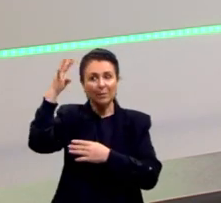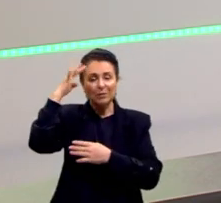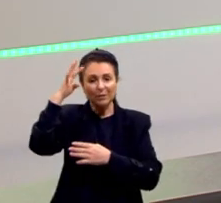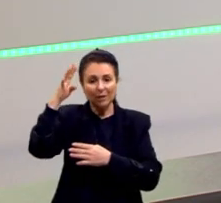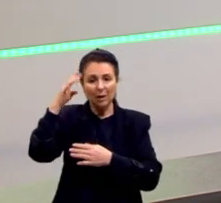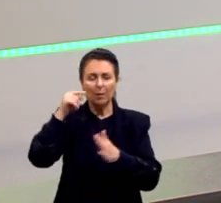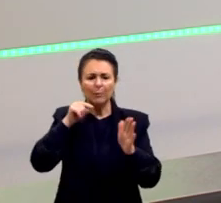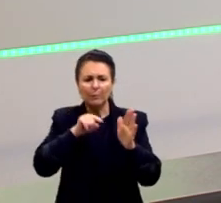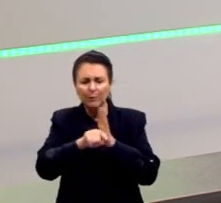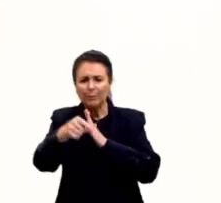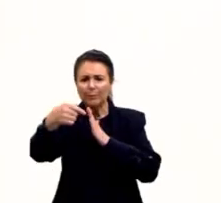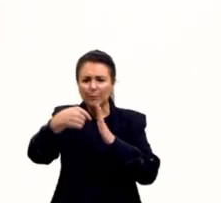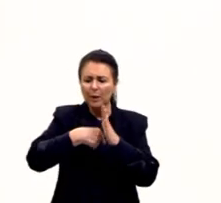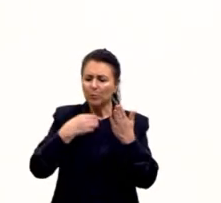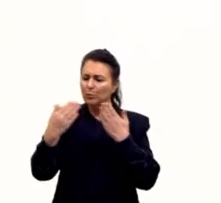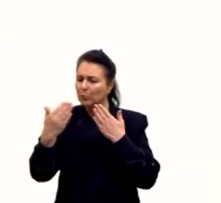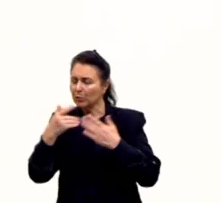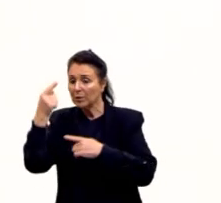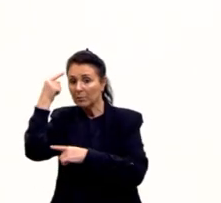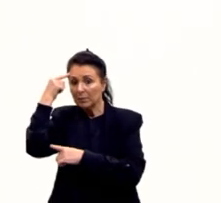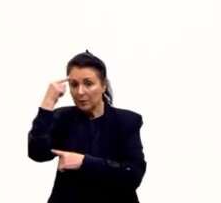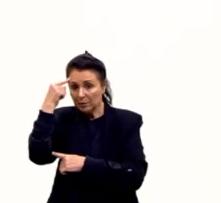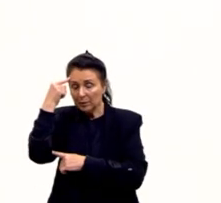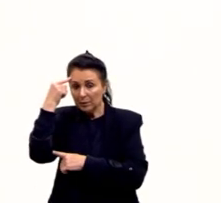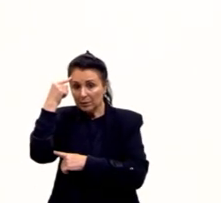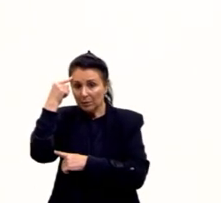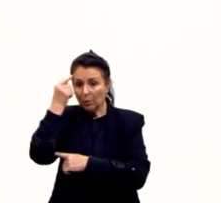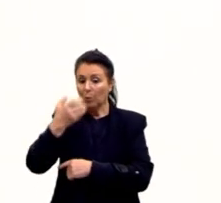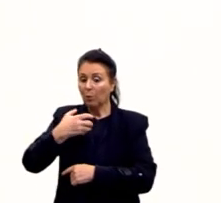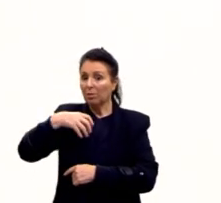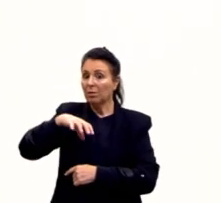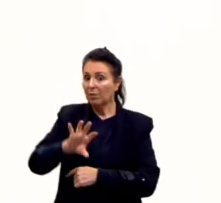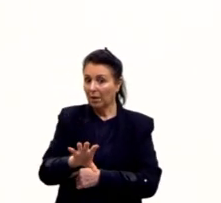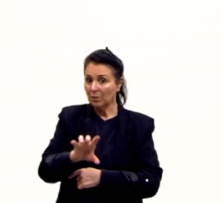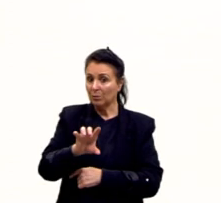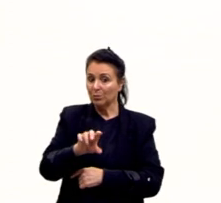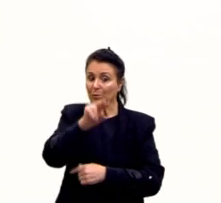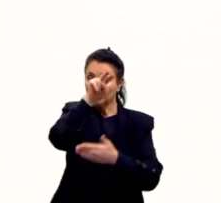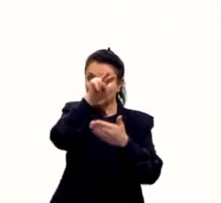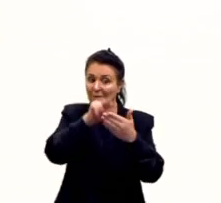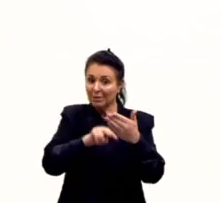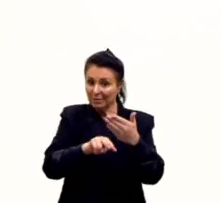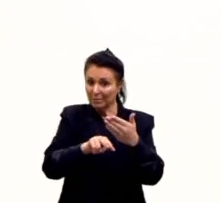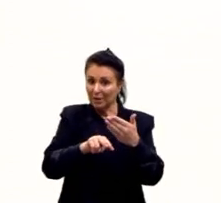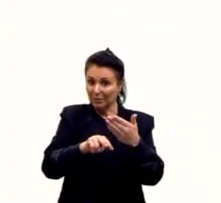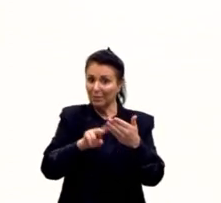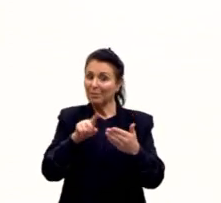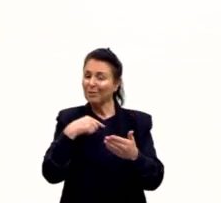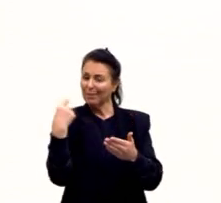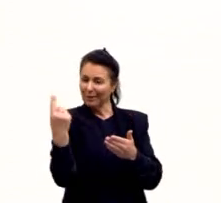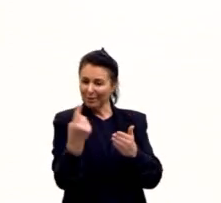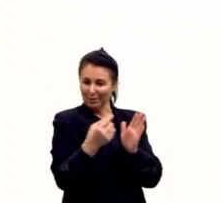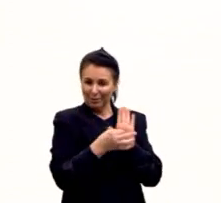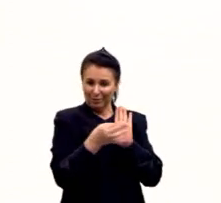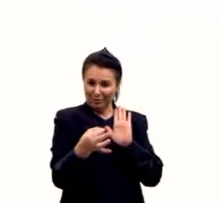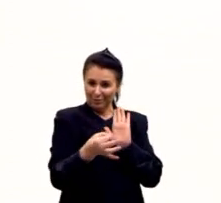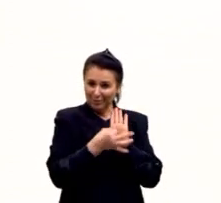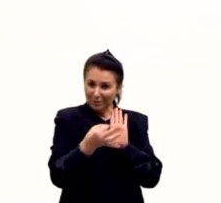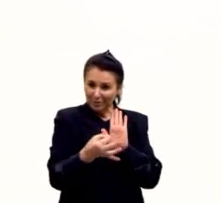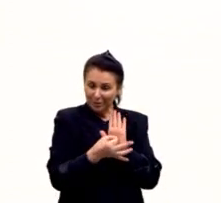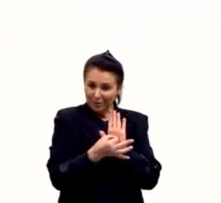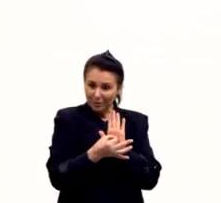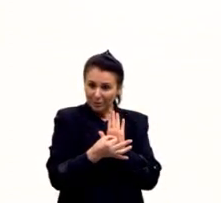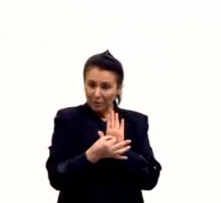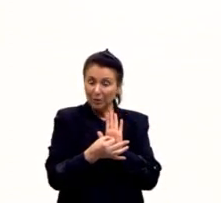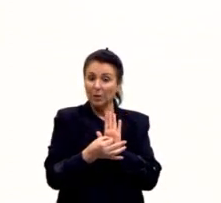questionamentos as dúvidas e os pensamentos contrários do leitor quanto a nossa argumentação para